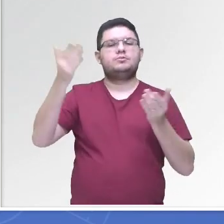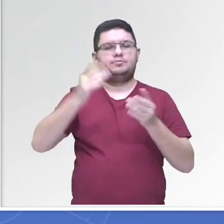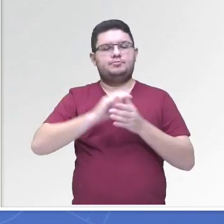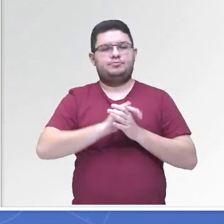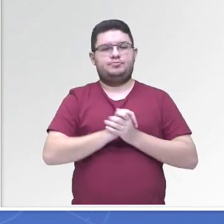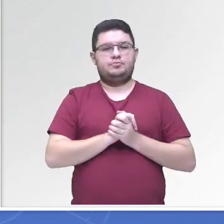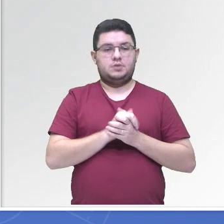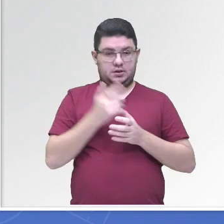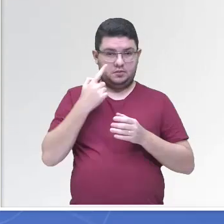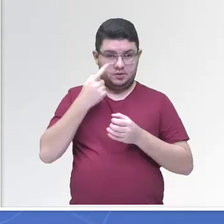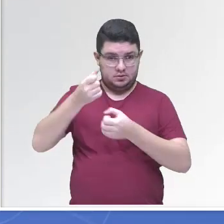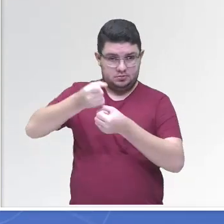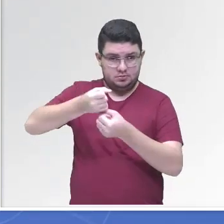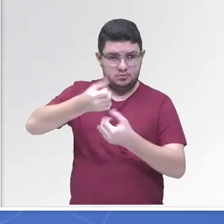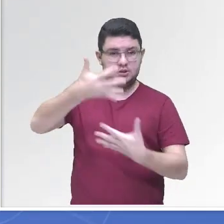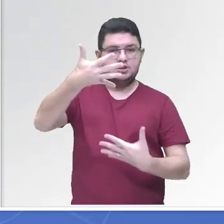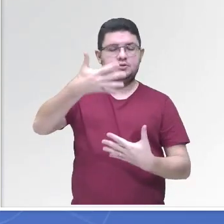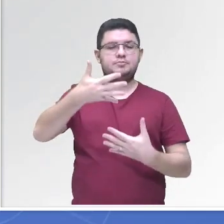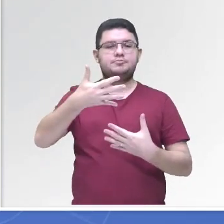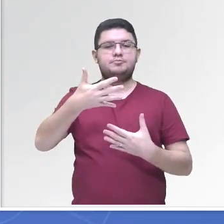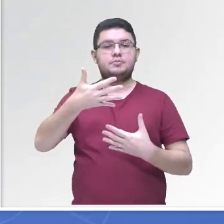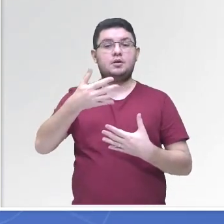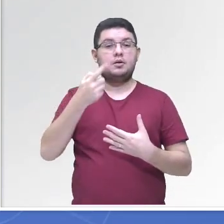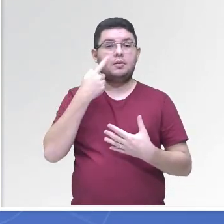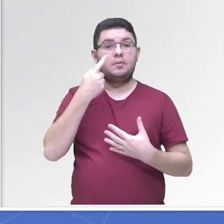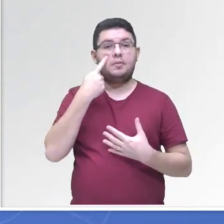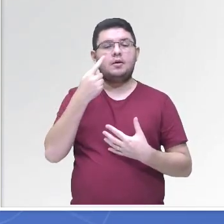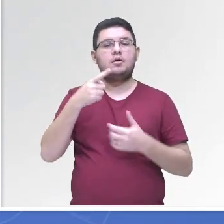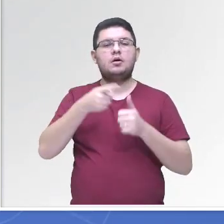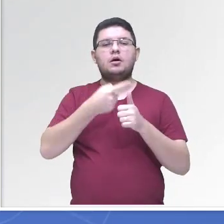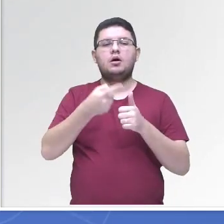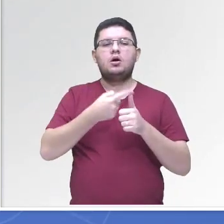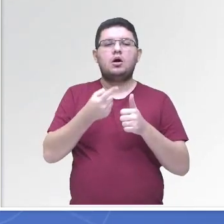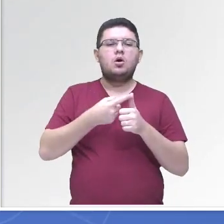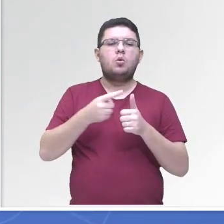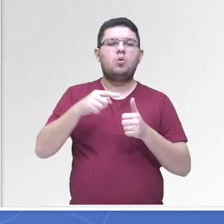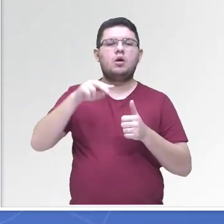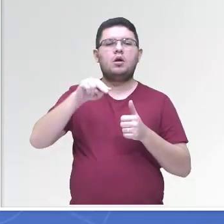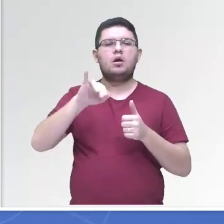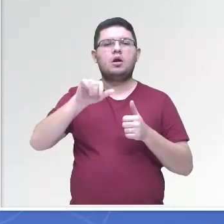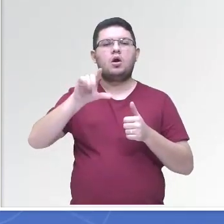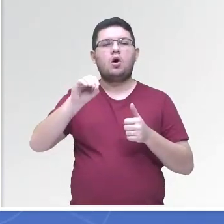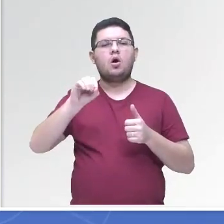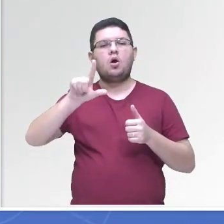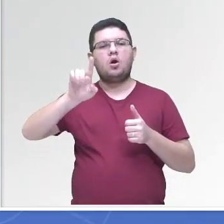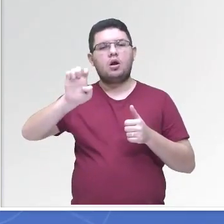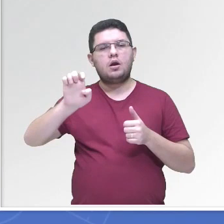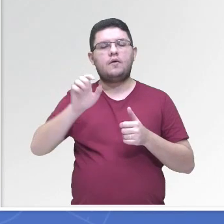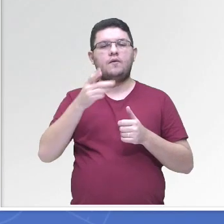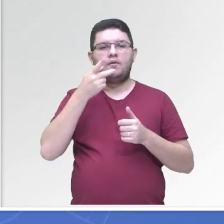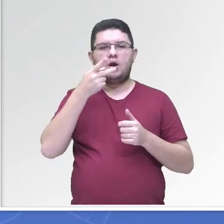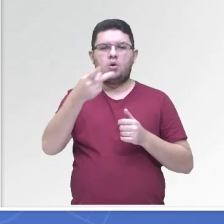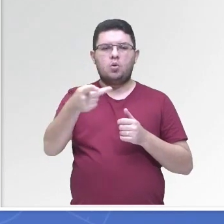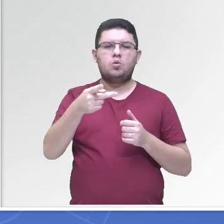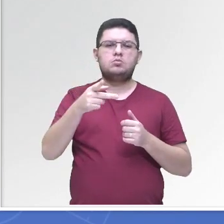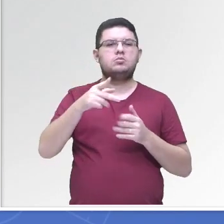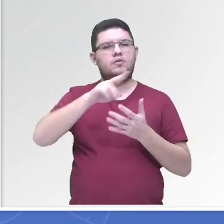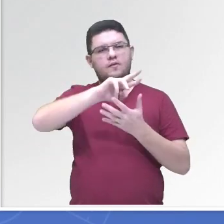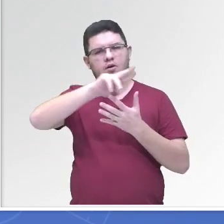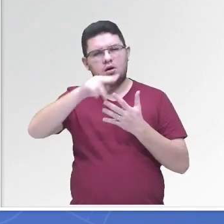andam falando aí no chat, né? Começando com a Nicole, ela falou melatonina, endorfina,